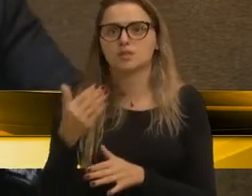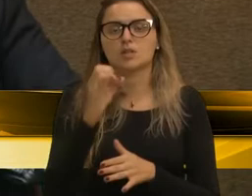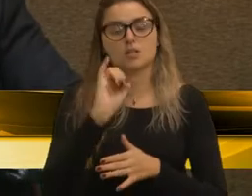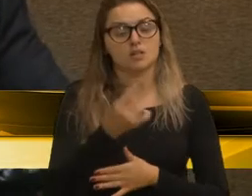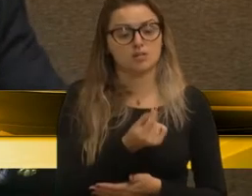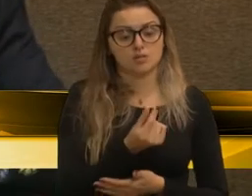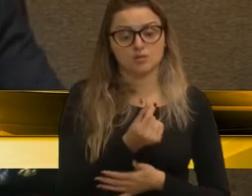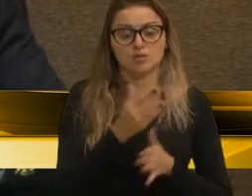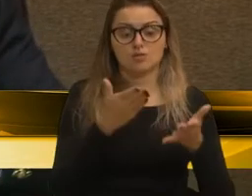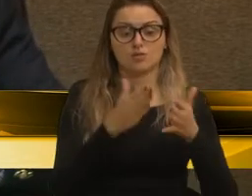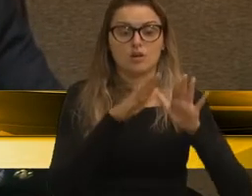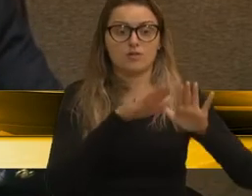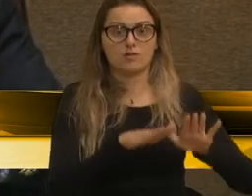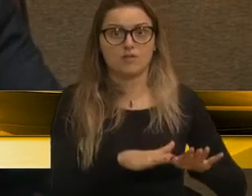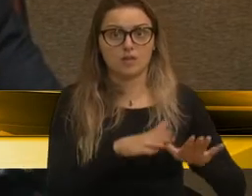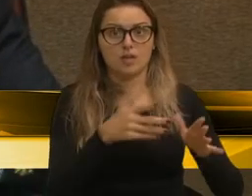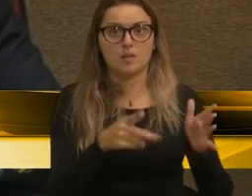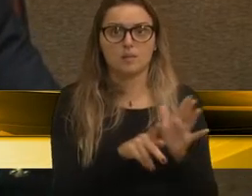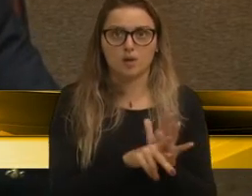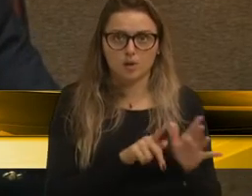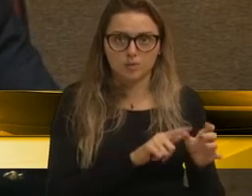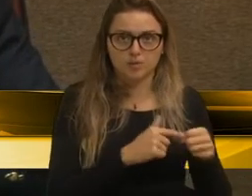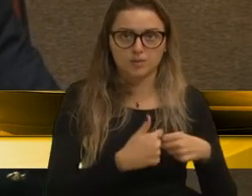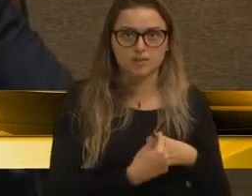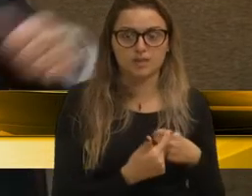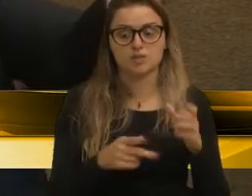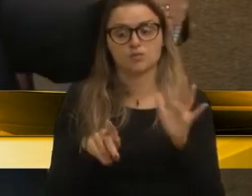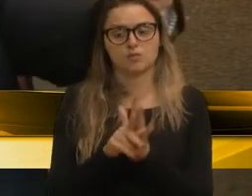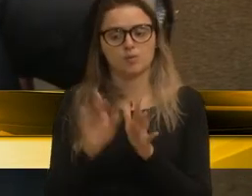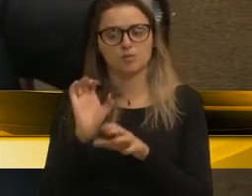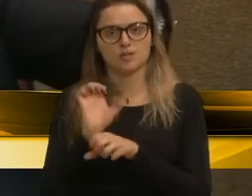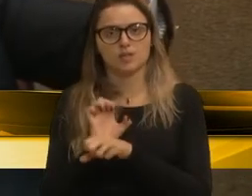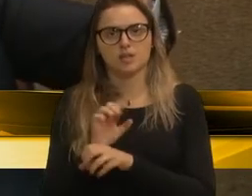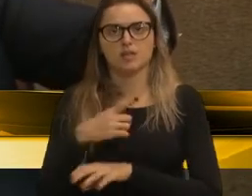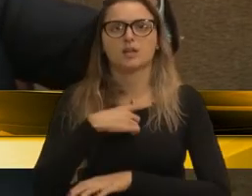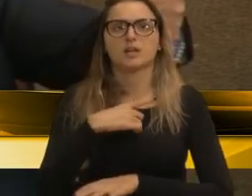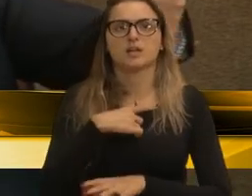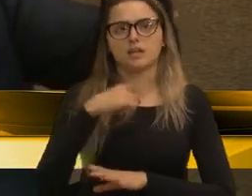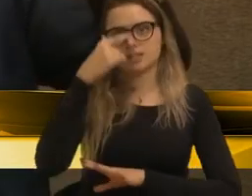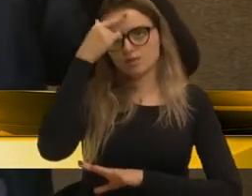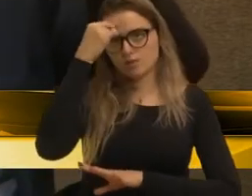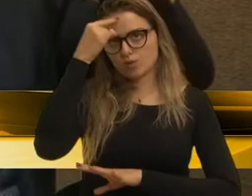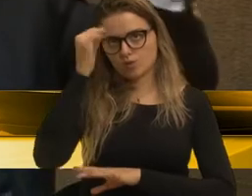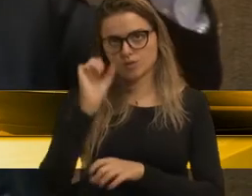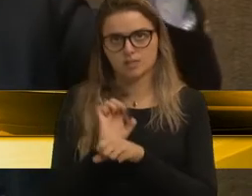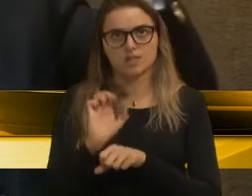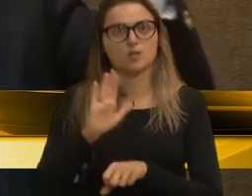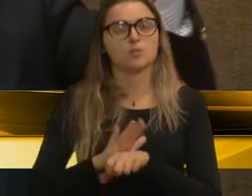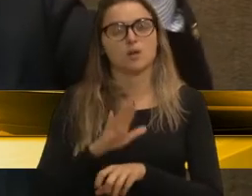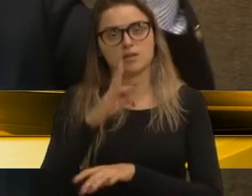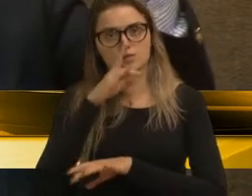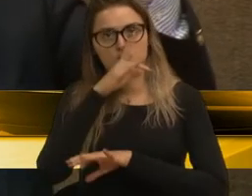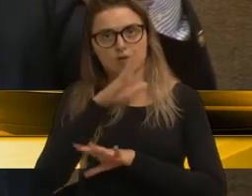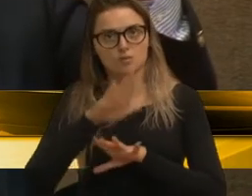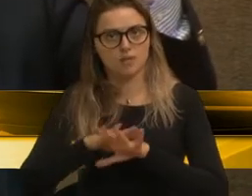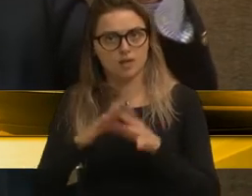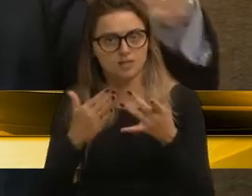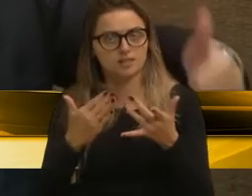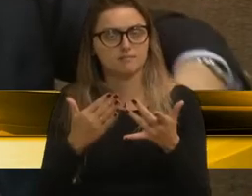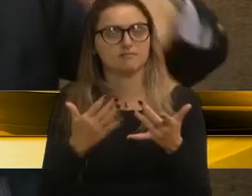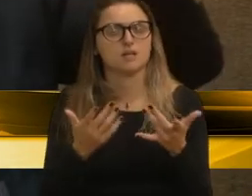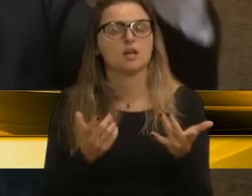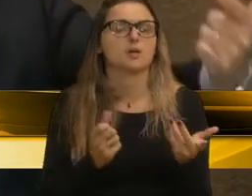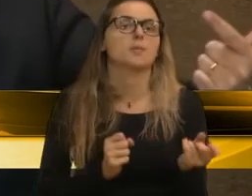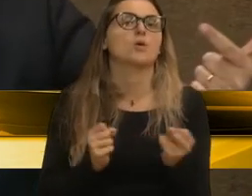dinheiro ficasse mais nos municípios e nos estados, teríamos universidades estaduais mais fortes